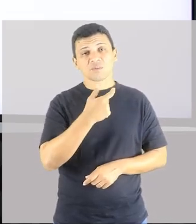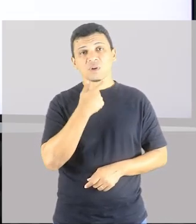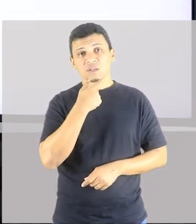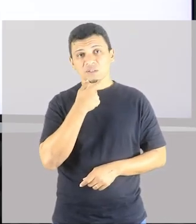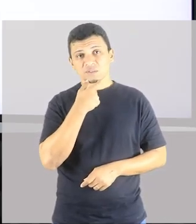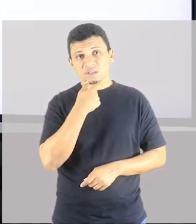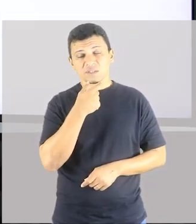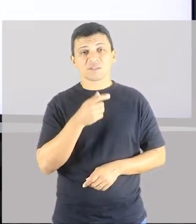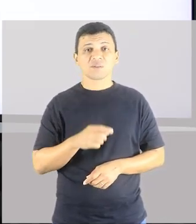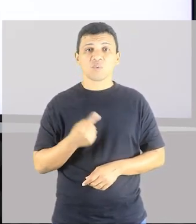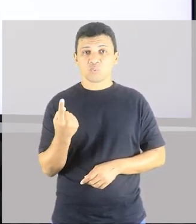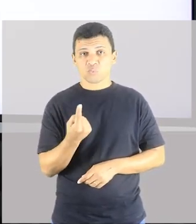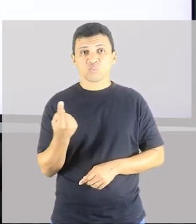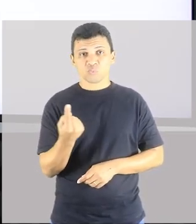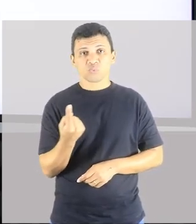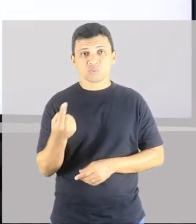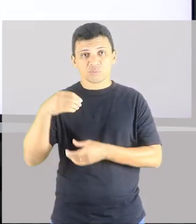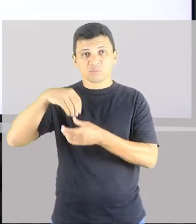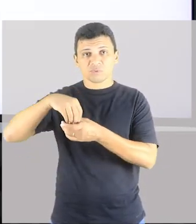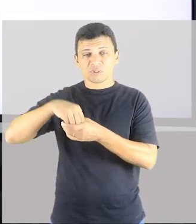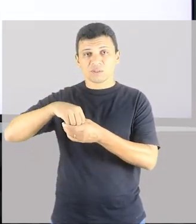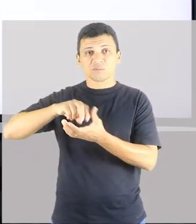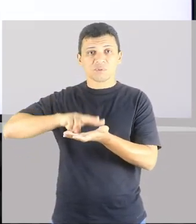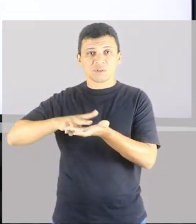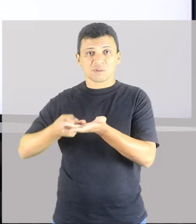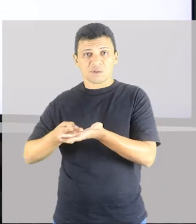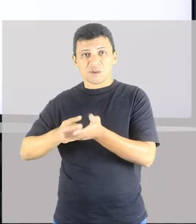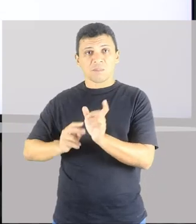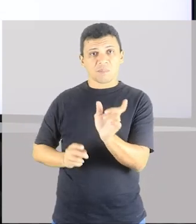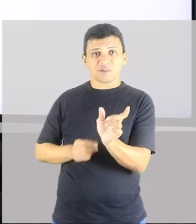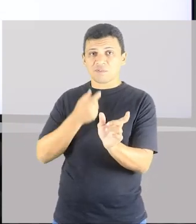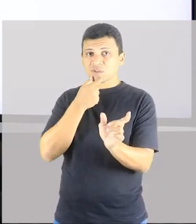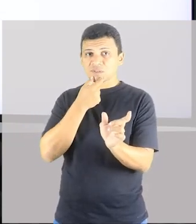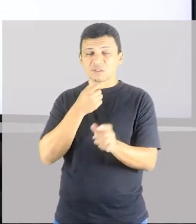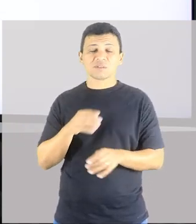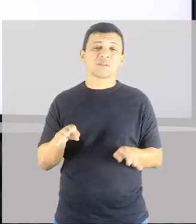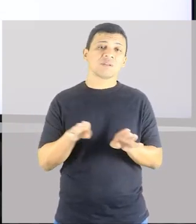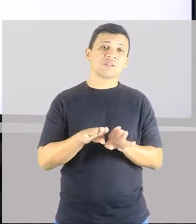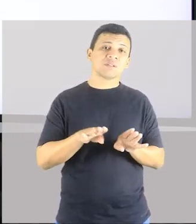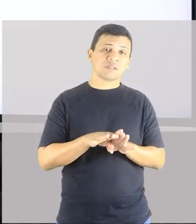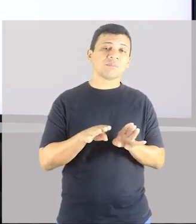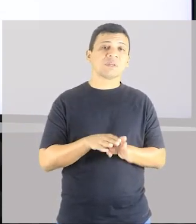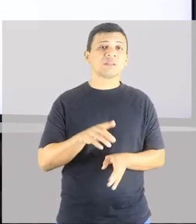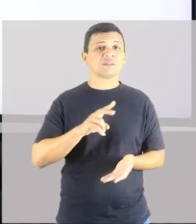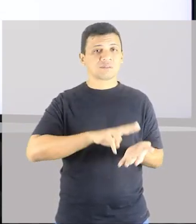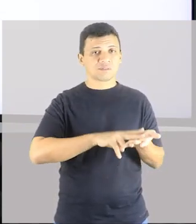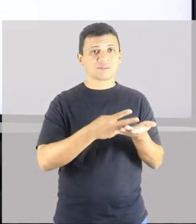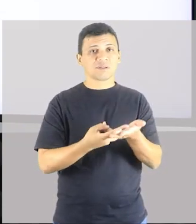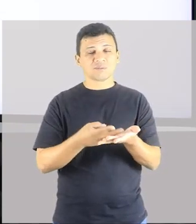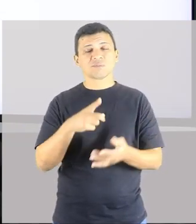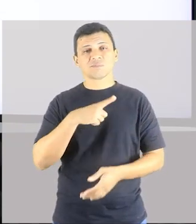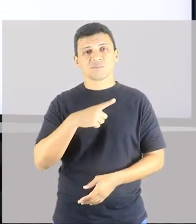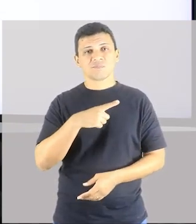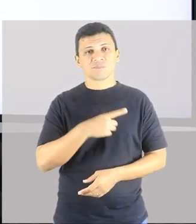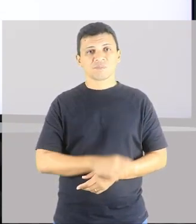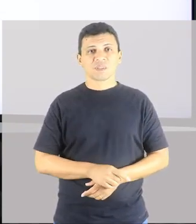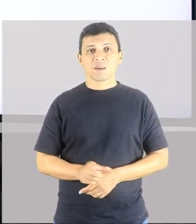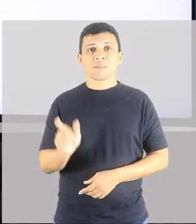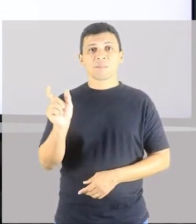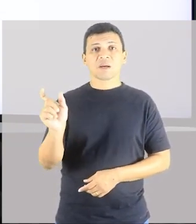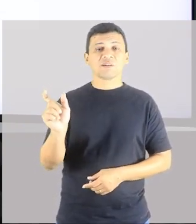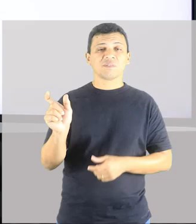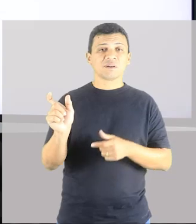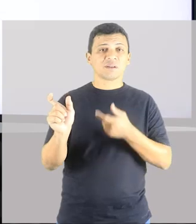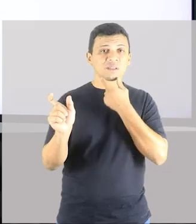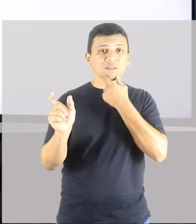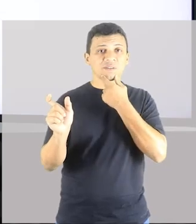como o dicionário monolíngue, então o sentido e o significado das palavras em inglês, quanto as versões de tradução. Então você coloca uma palavra em inglês,